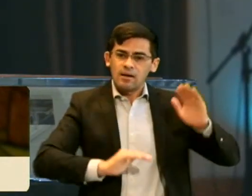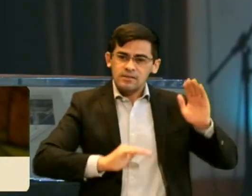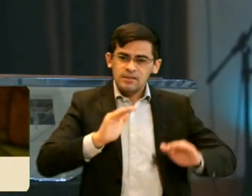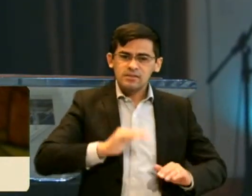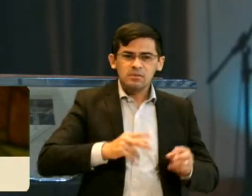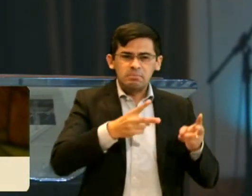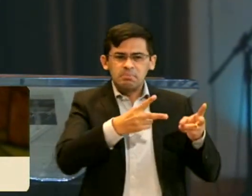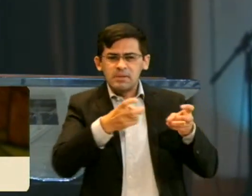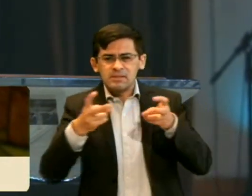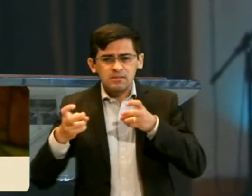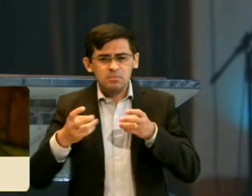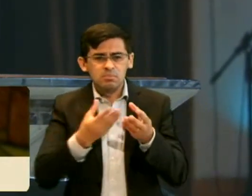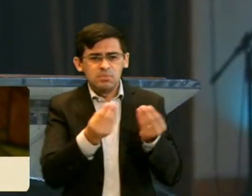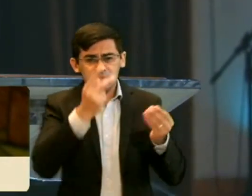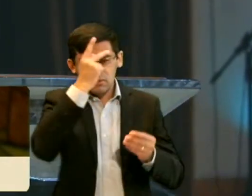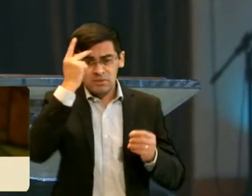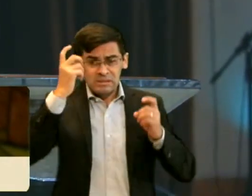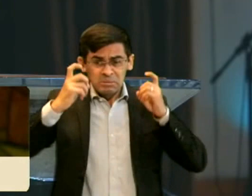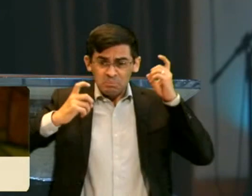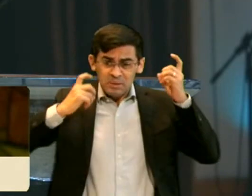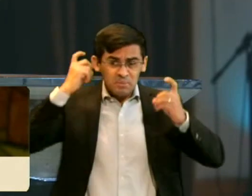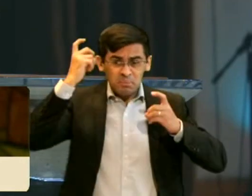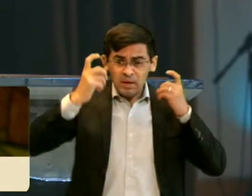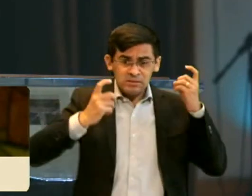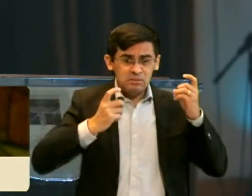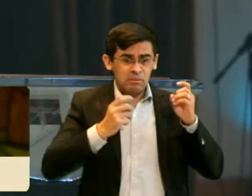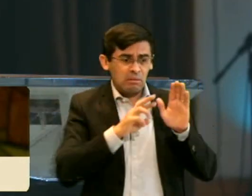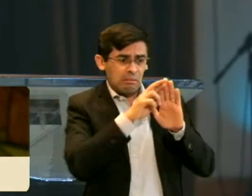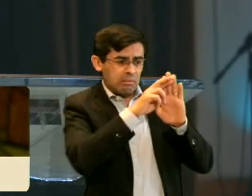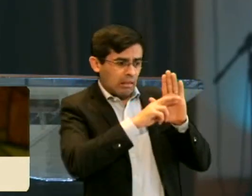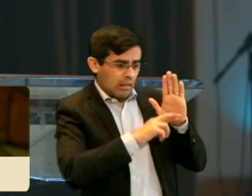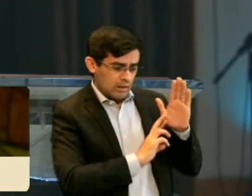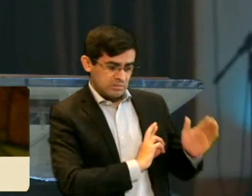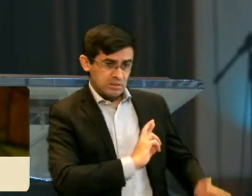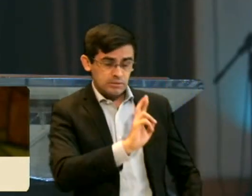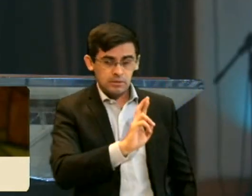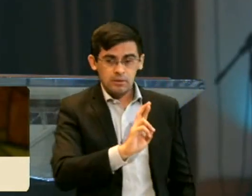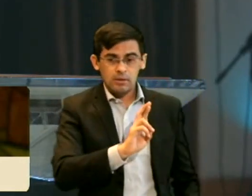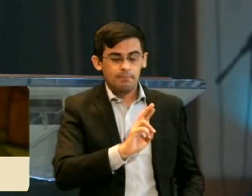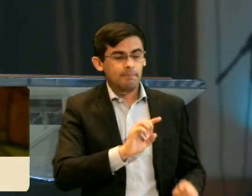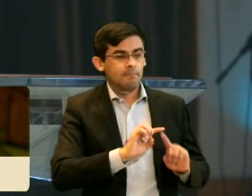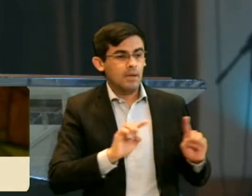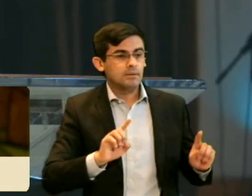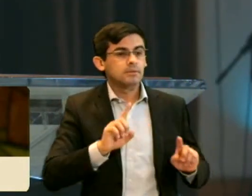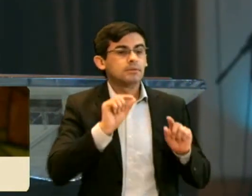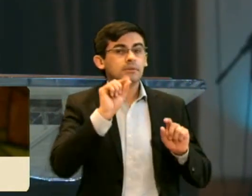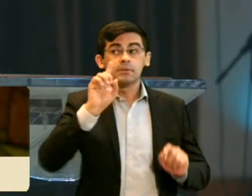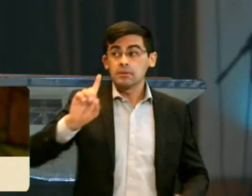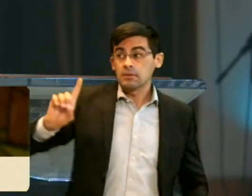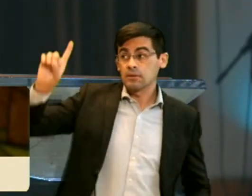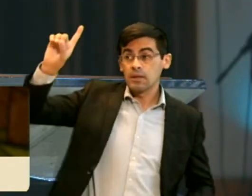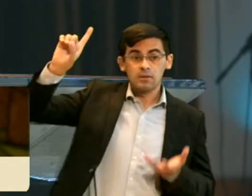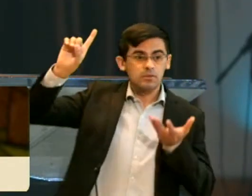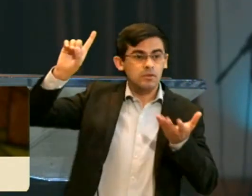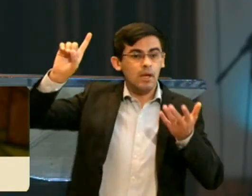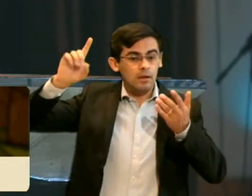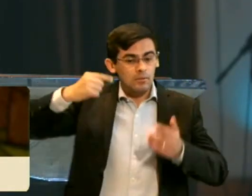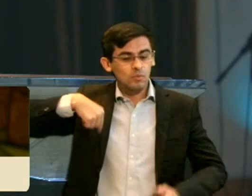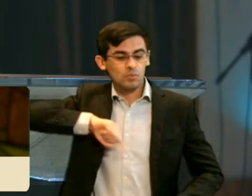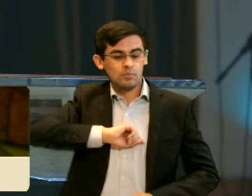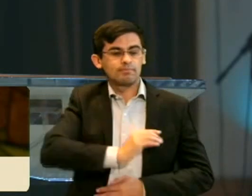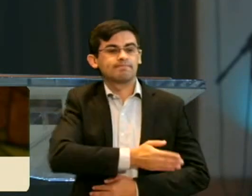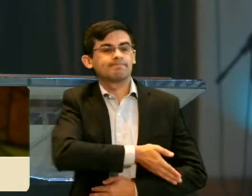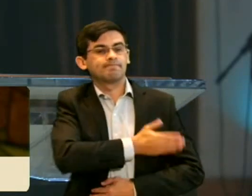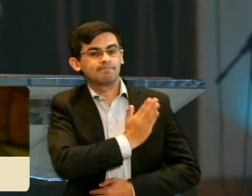tantos irmãos preocupados demais com a liturgia, mas o que Deus quer é o nosso coração. Os